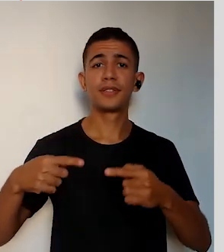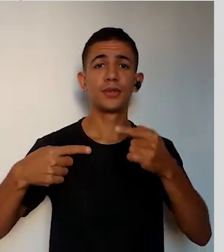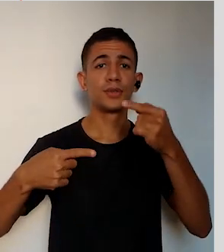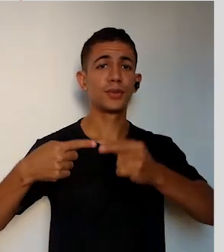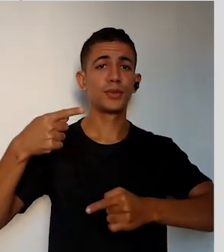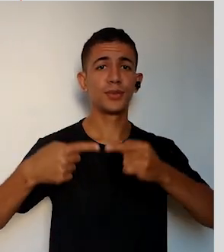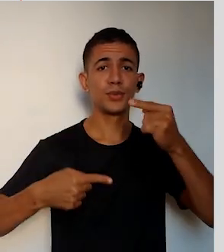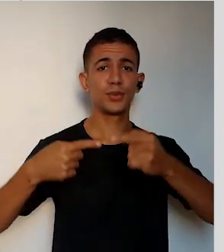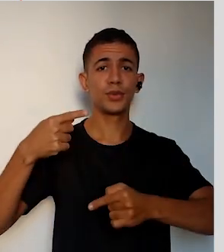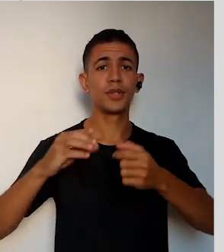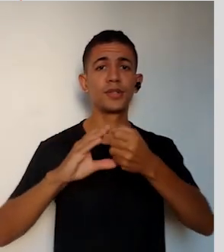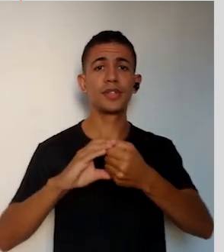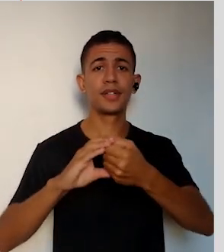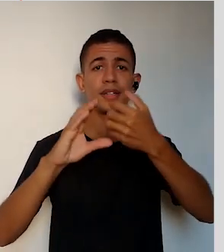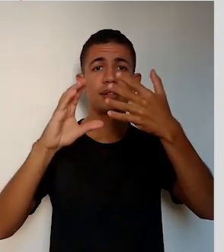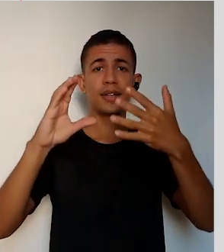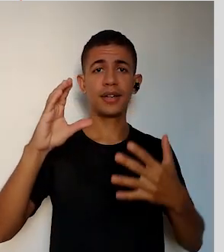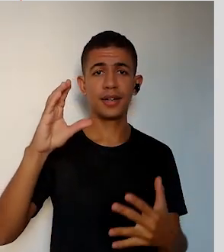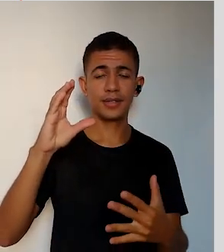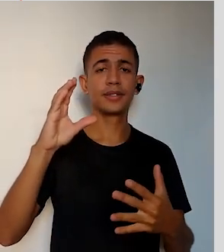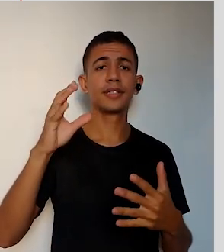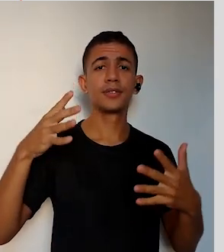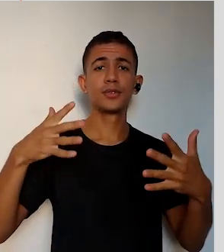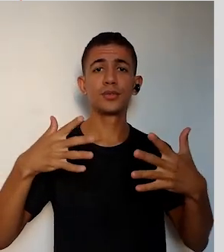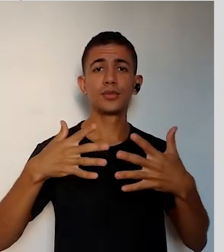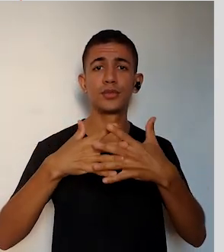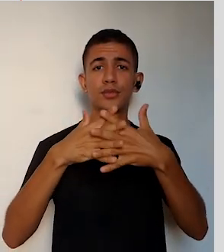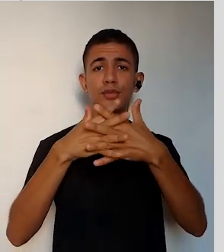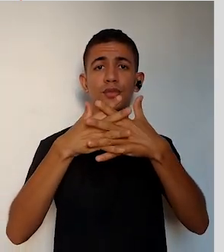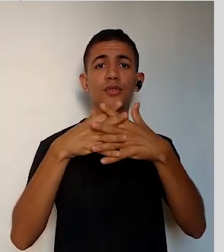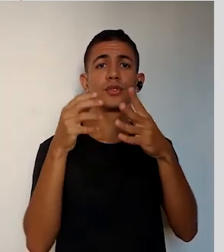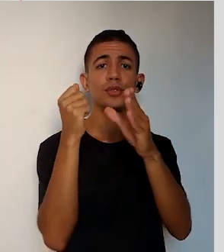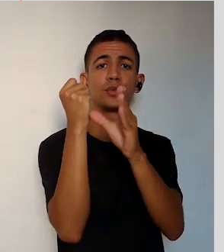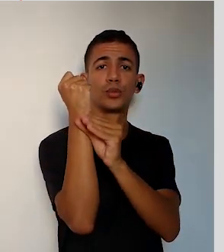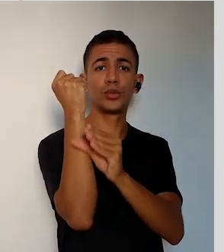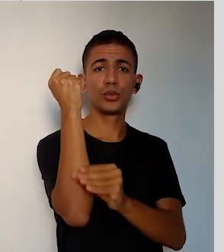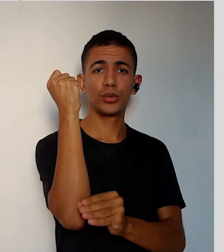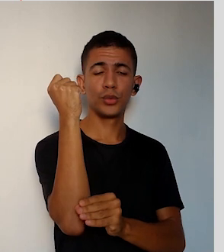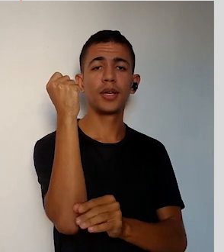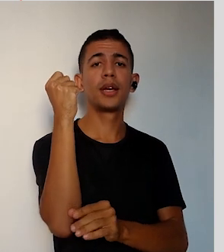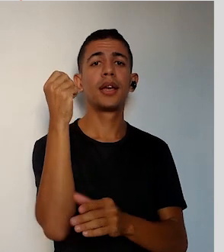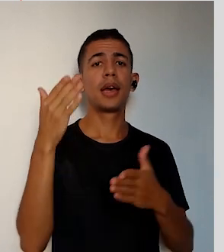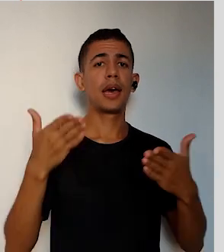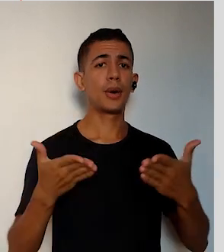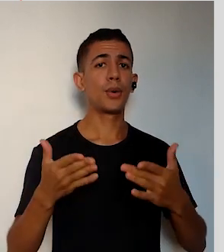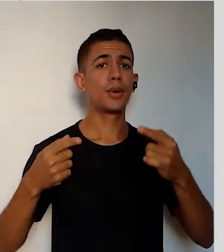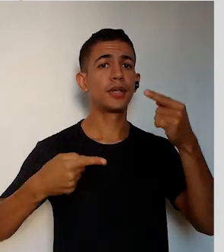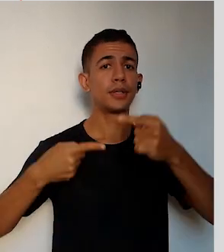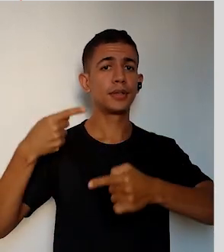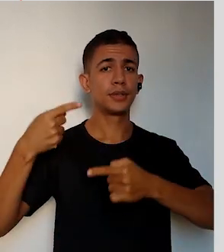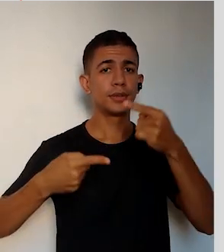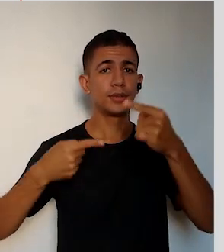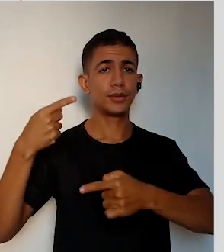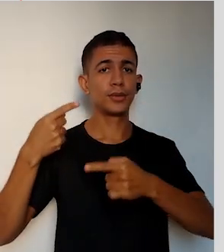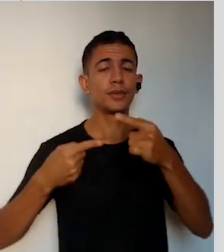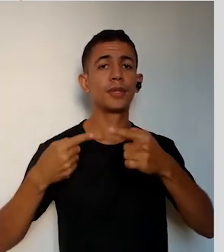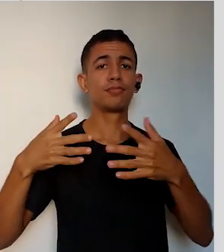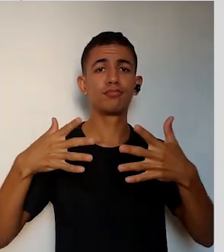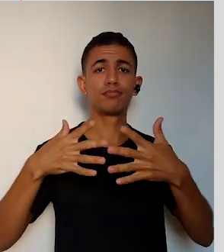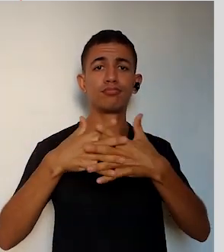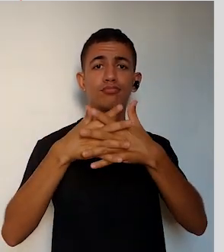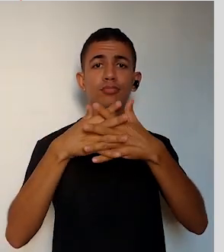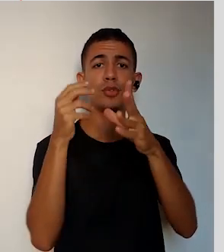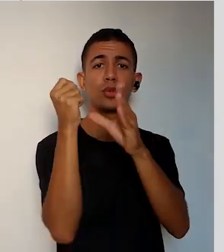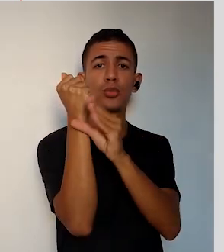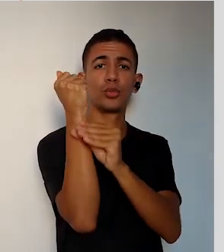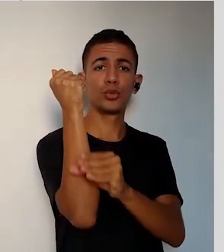Finalizando a discussão das características do tecido muscular, discutiremos a respeito do tecido muscular